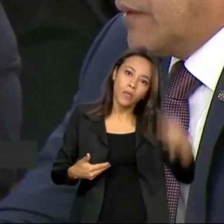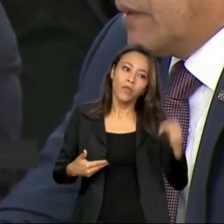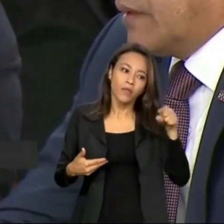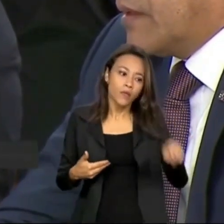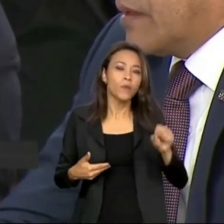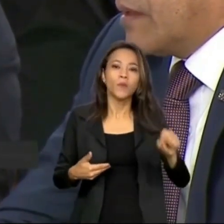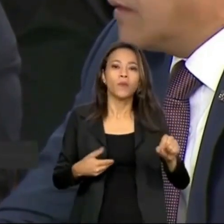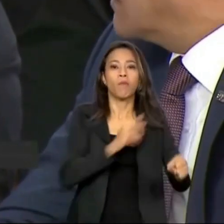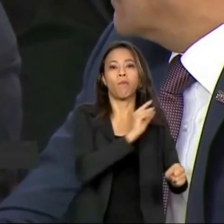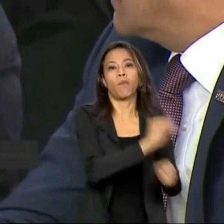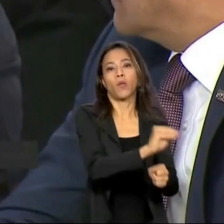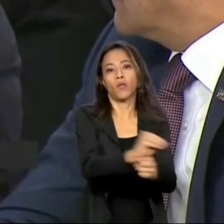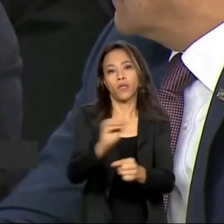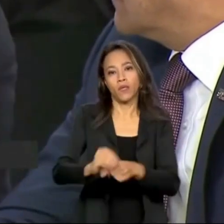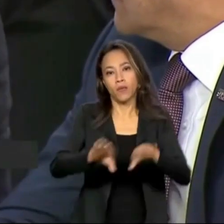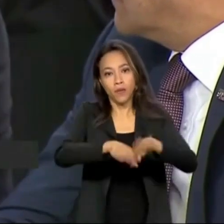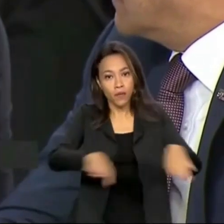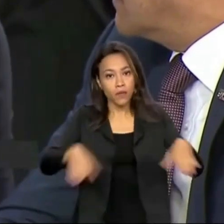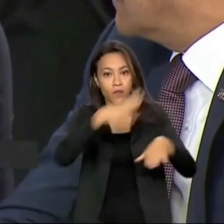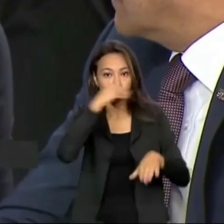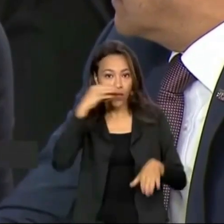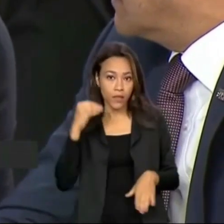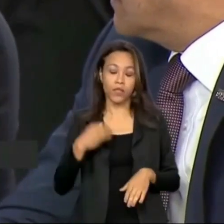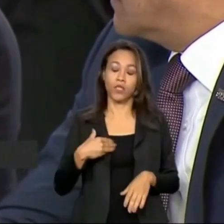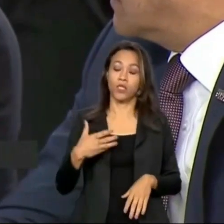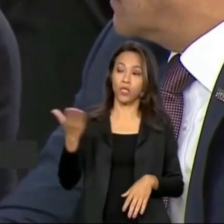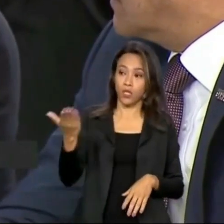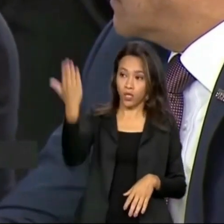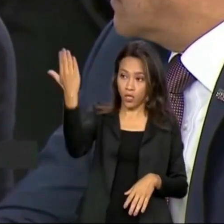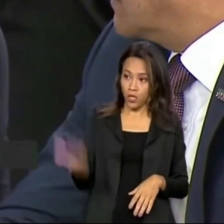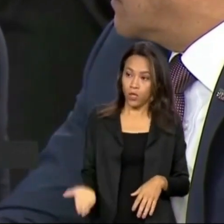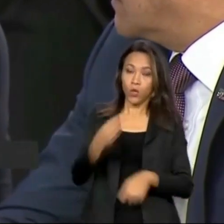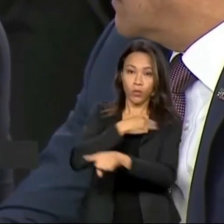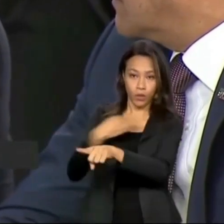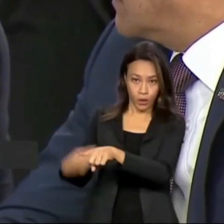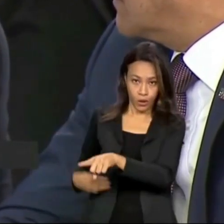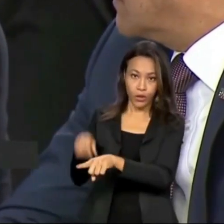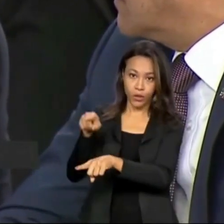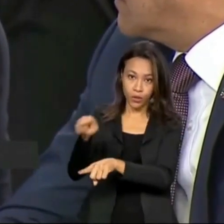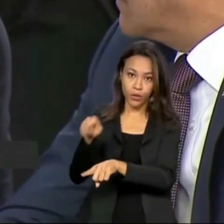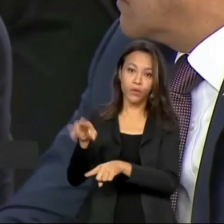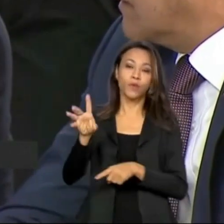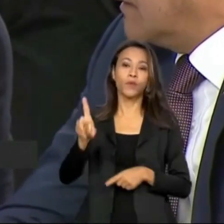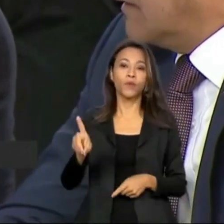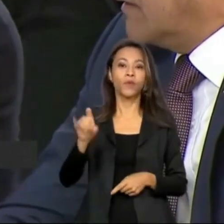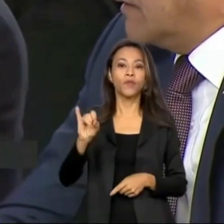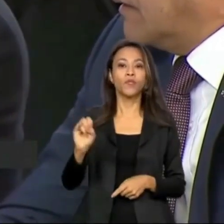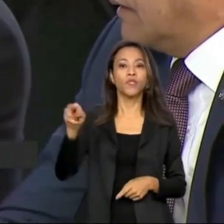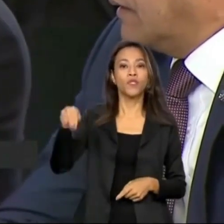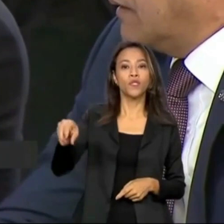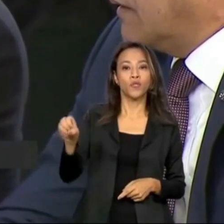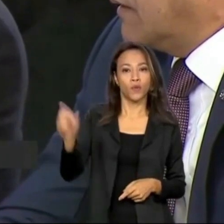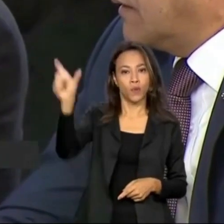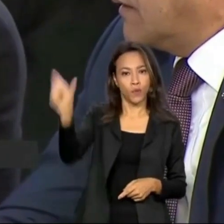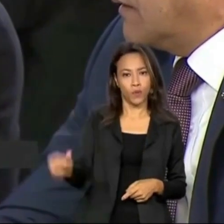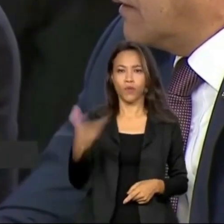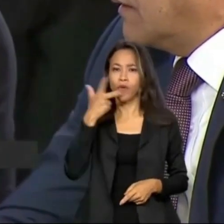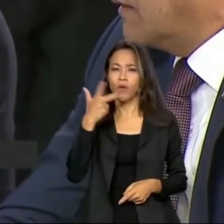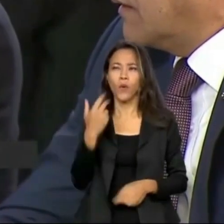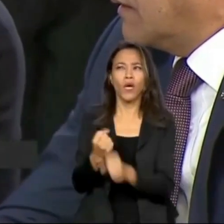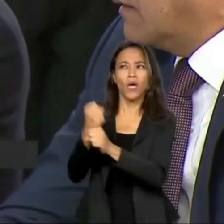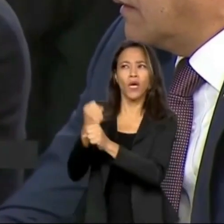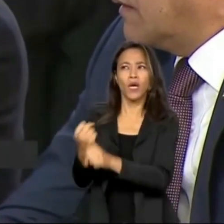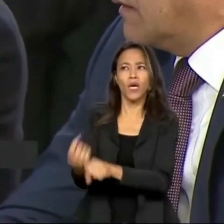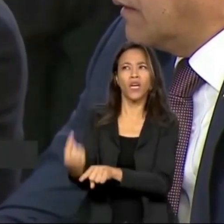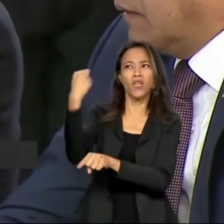das crianças e dos adolescentes. O ministro Flávio Dino se referiu agora, alguns anos